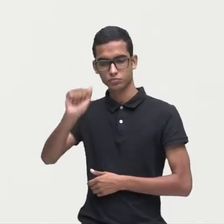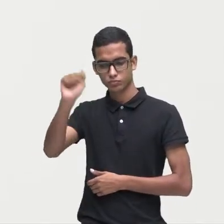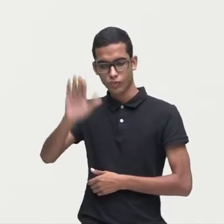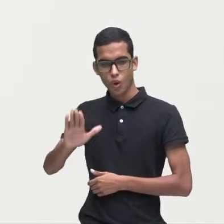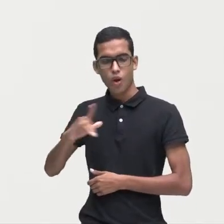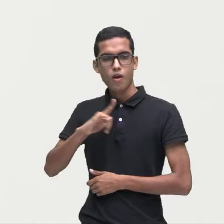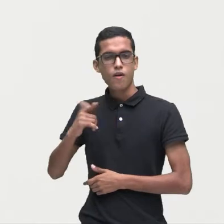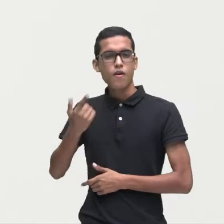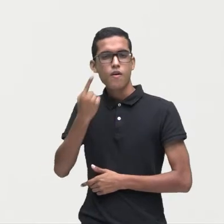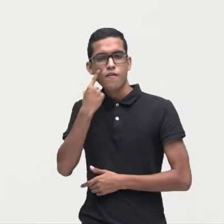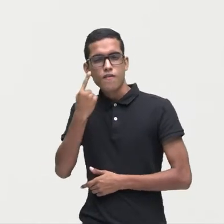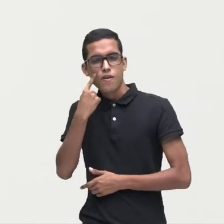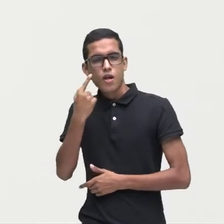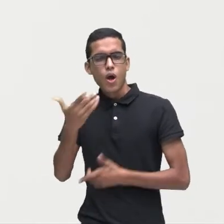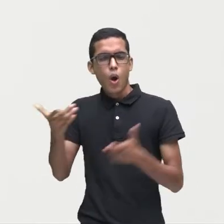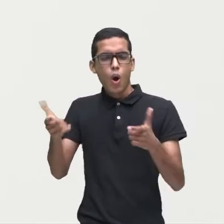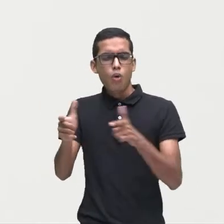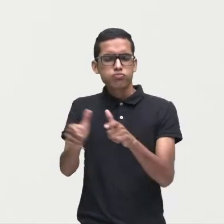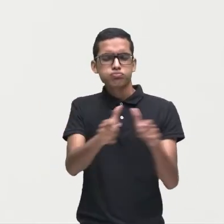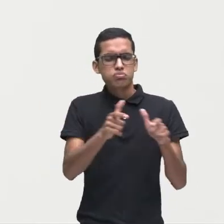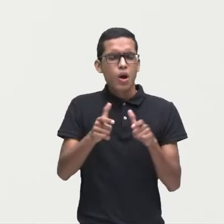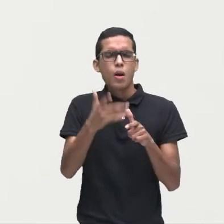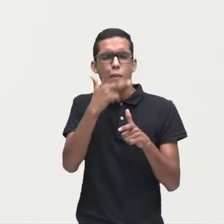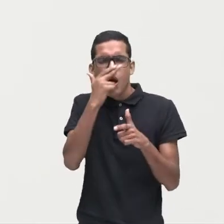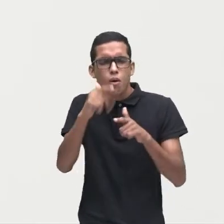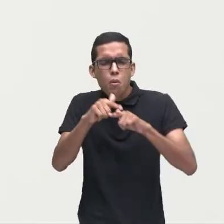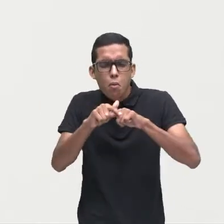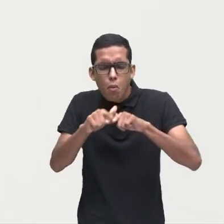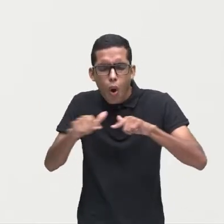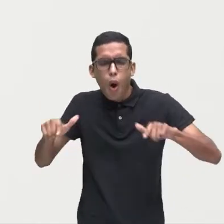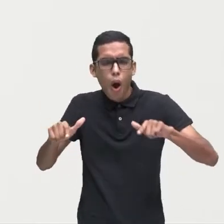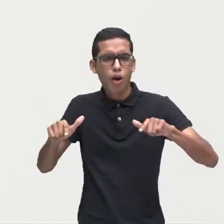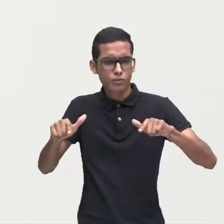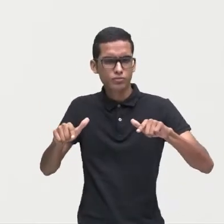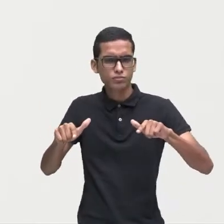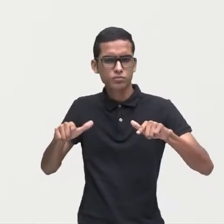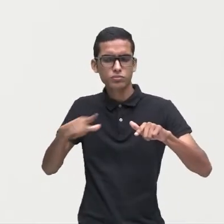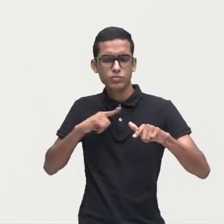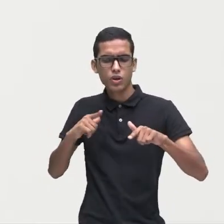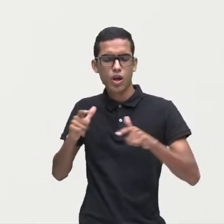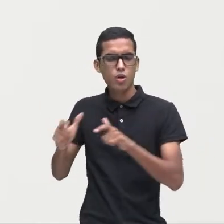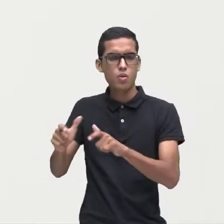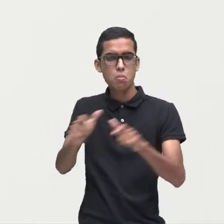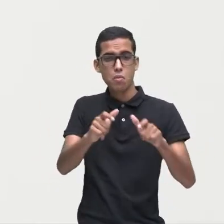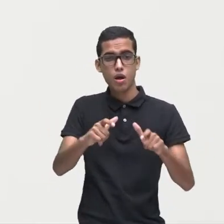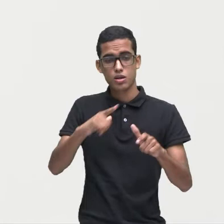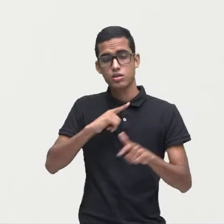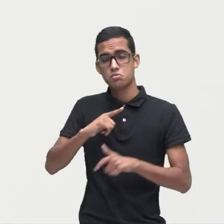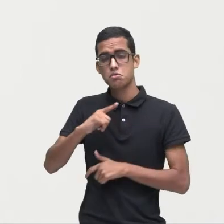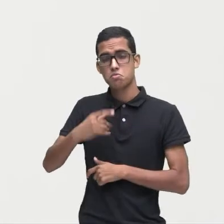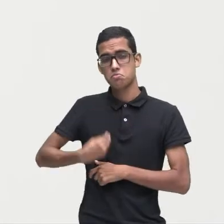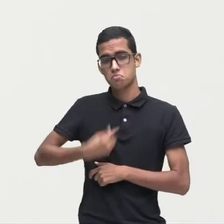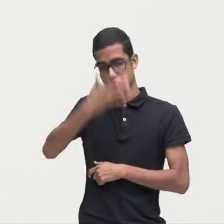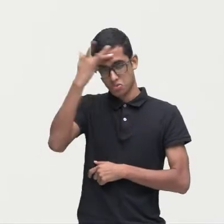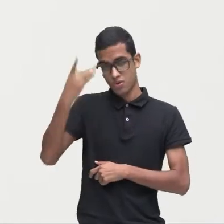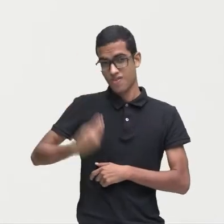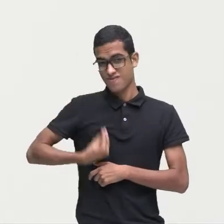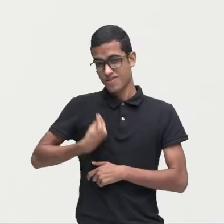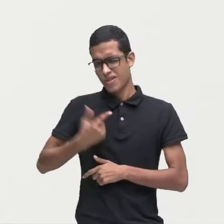vazios demográficos. Quais são esses vazios demográficos? São áreas onde nós temos distribuição de pessoas, mas